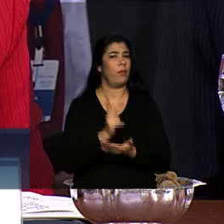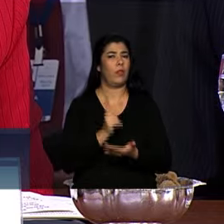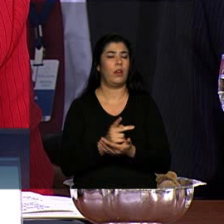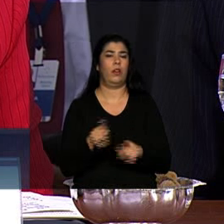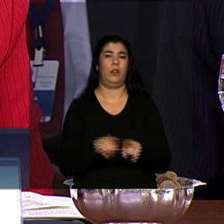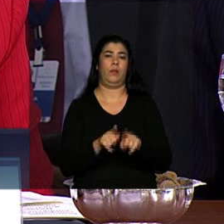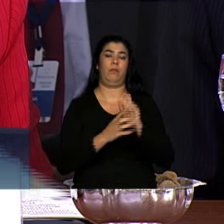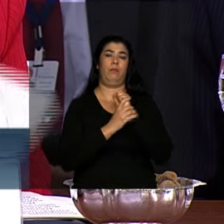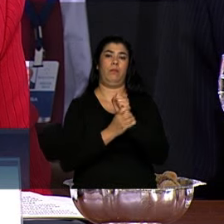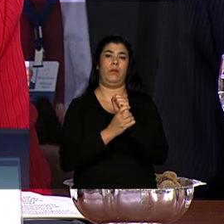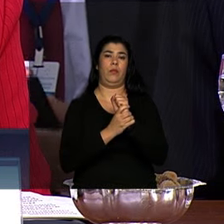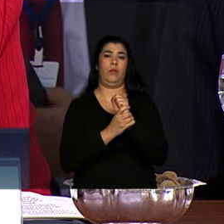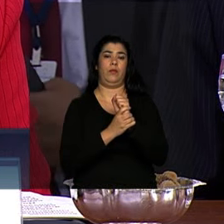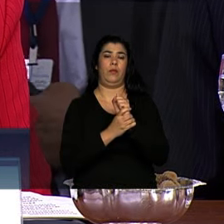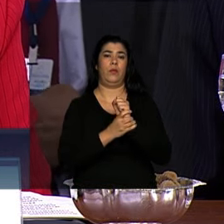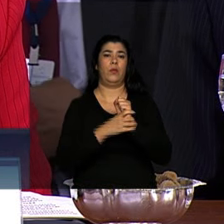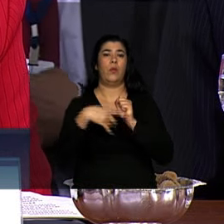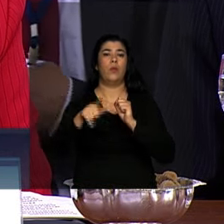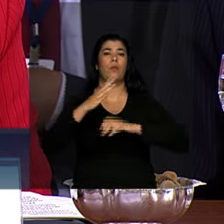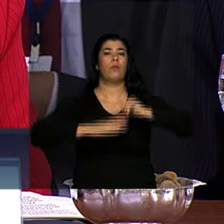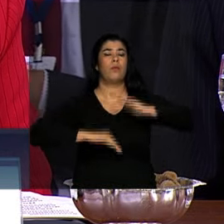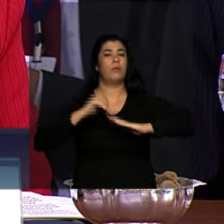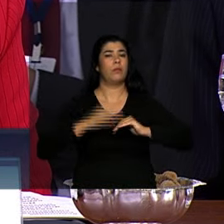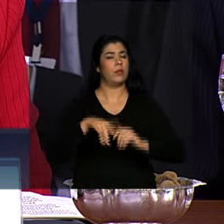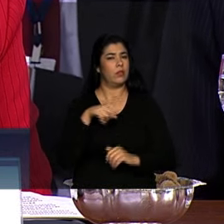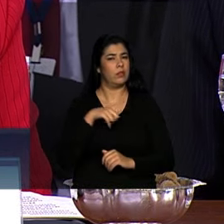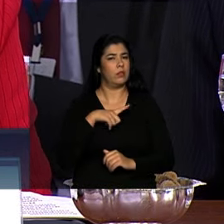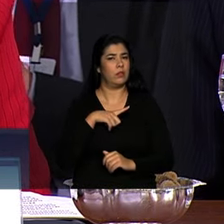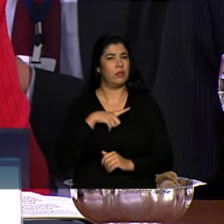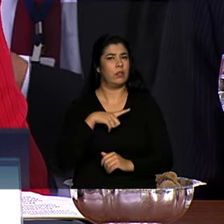devemos garantir meios para que nossas